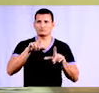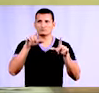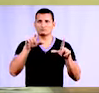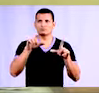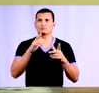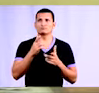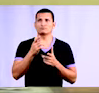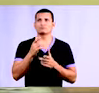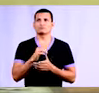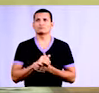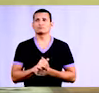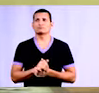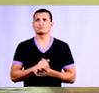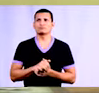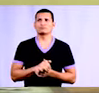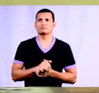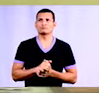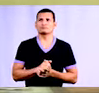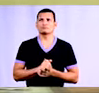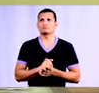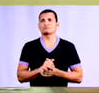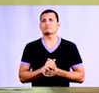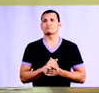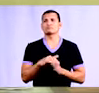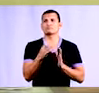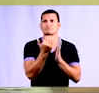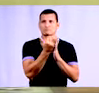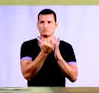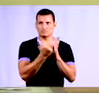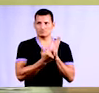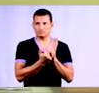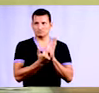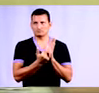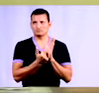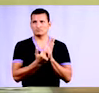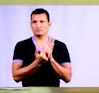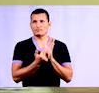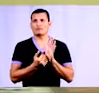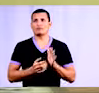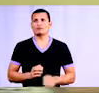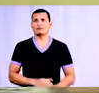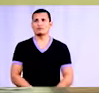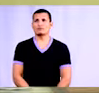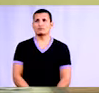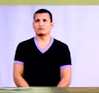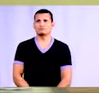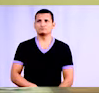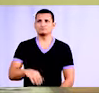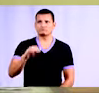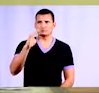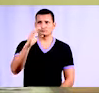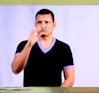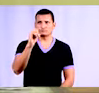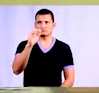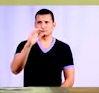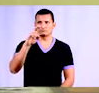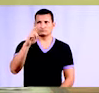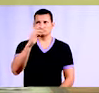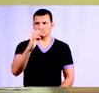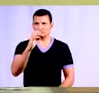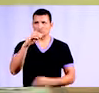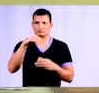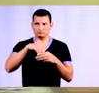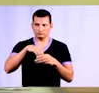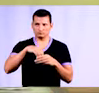instruções, no caso dos programas, no caso das instruções de programa, né? Então a memória cache fica dentro